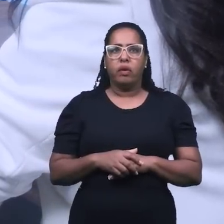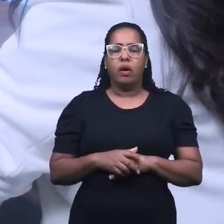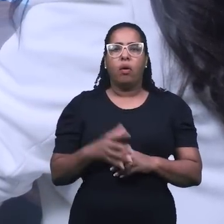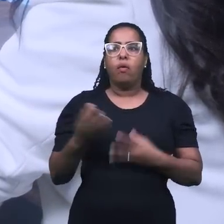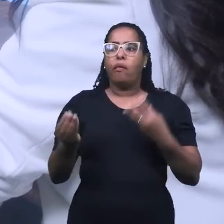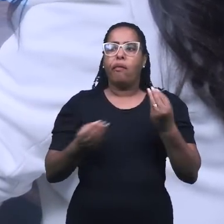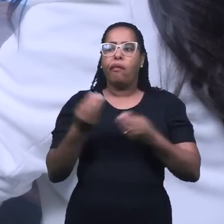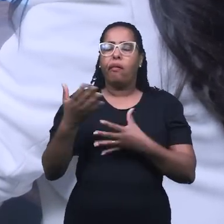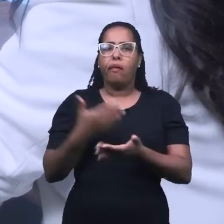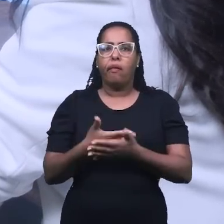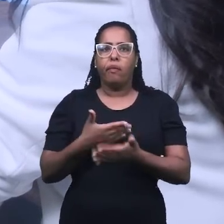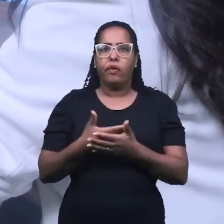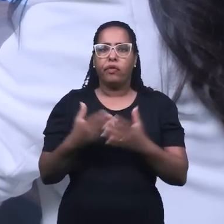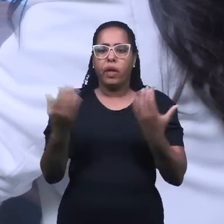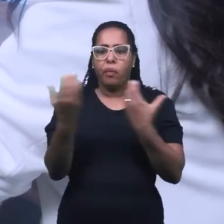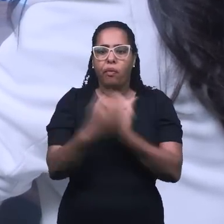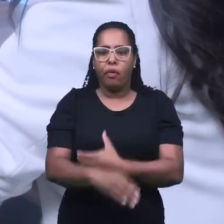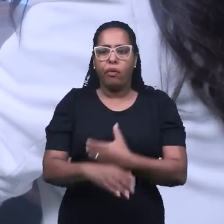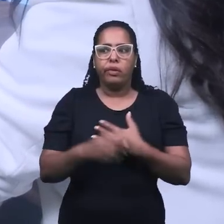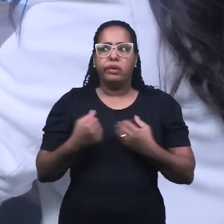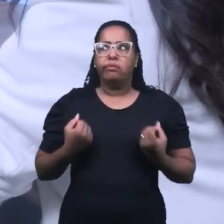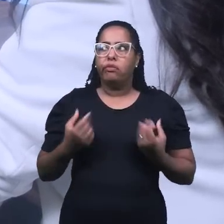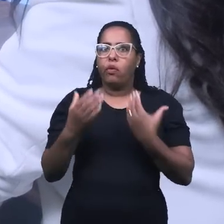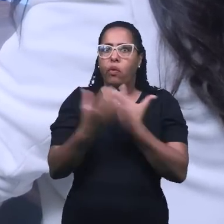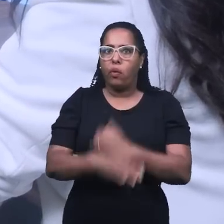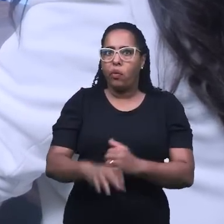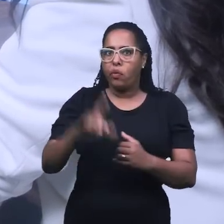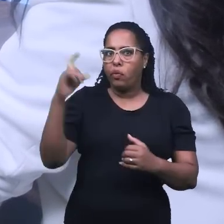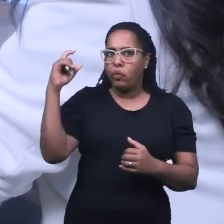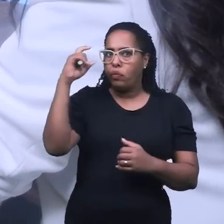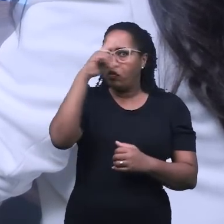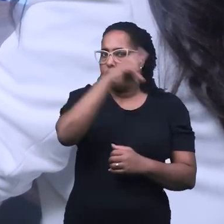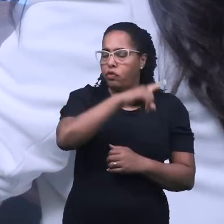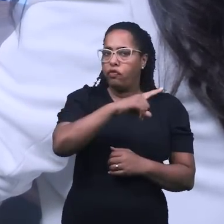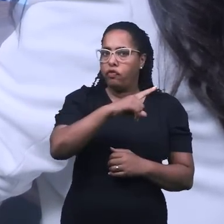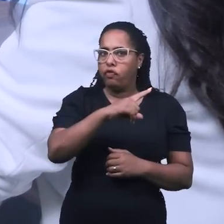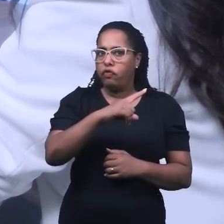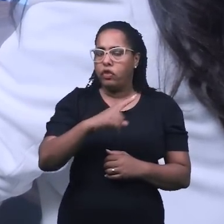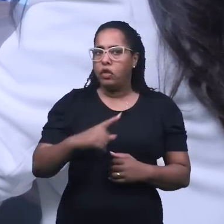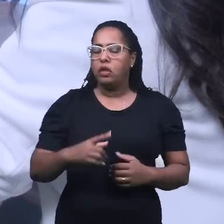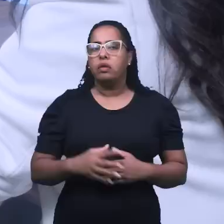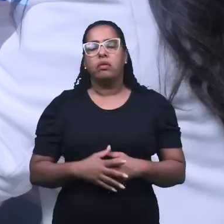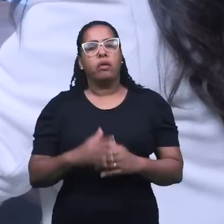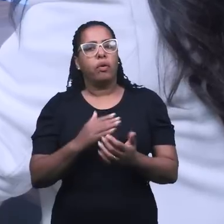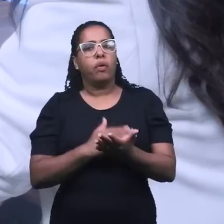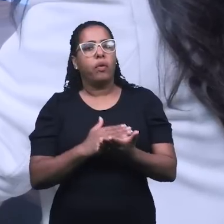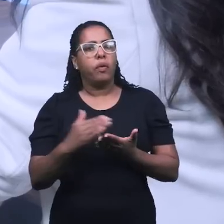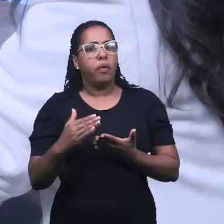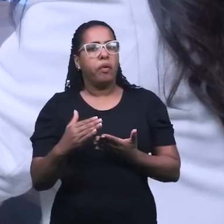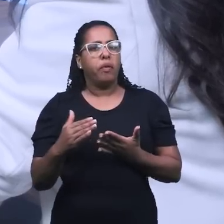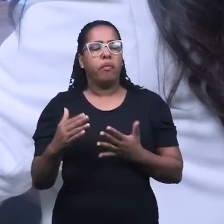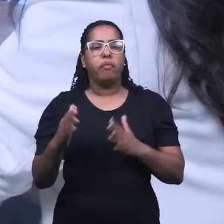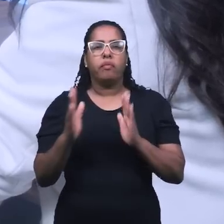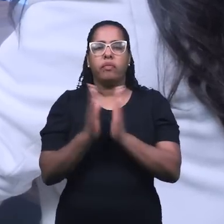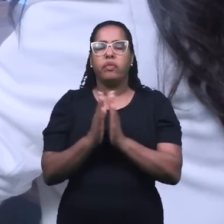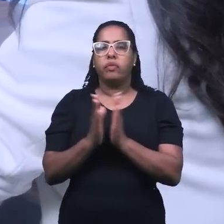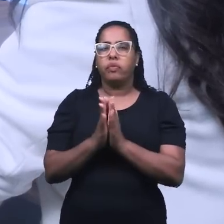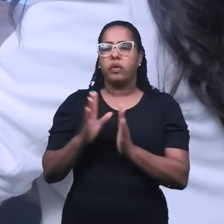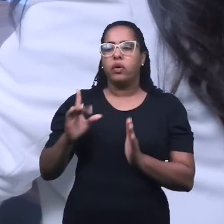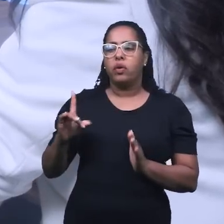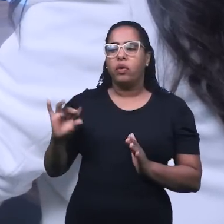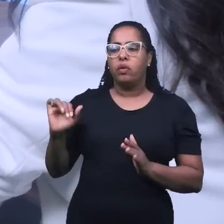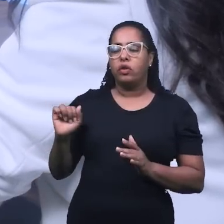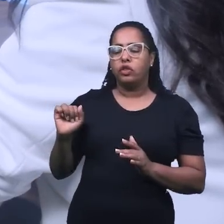tenho como estudar para esse concurso, um concurso difícil, né? Muito concorrido. E eu comecei a orar. E um dia eu lembro de